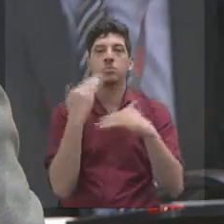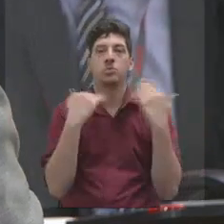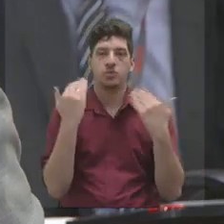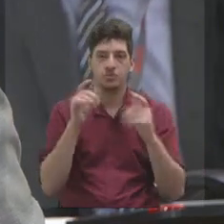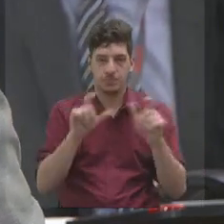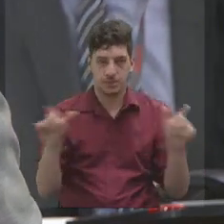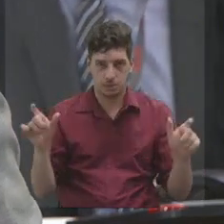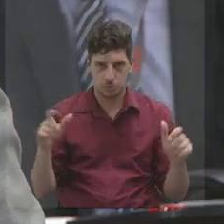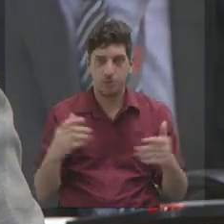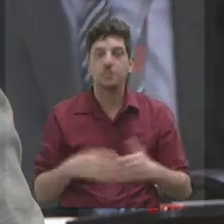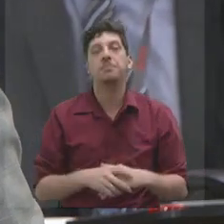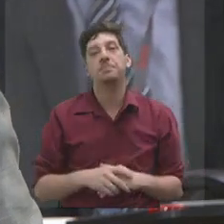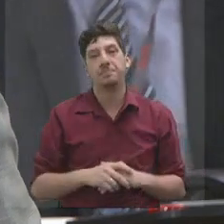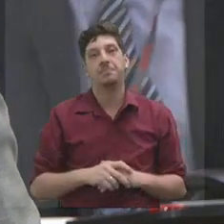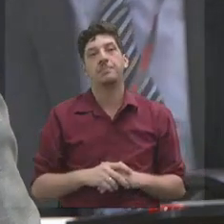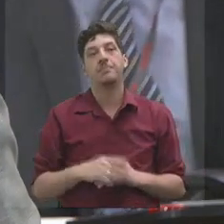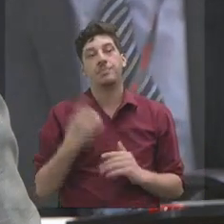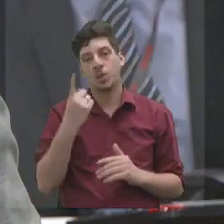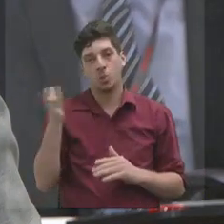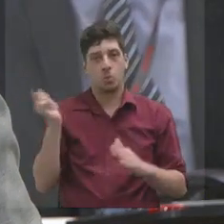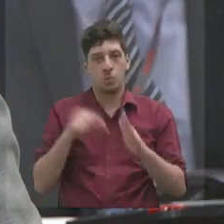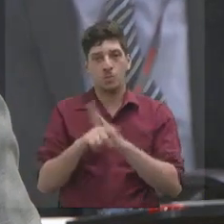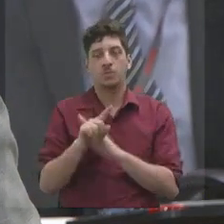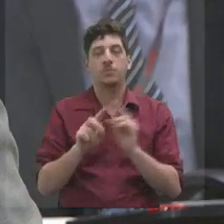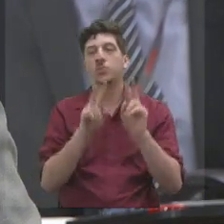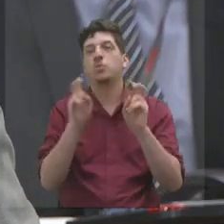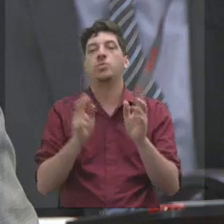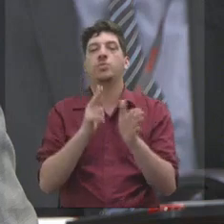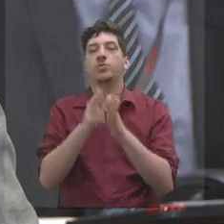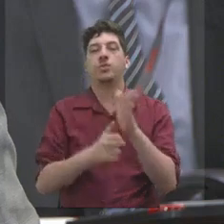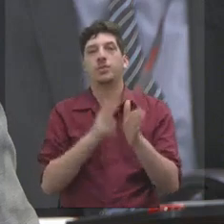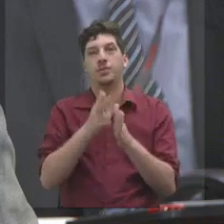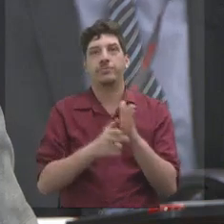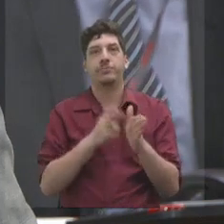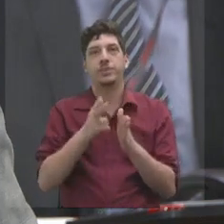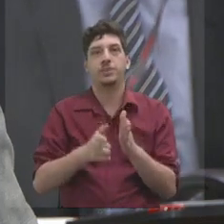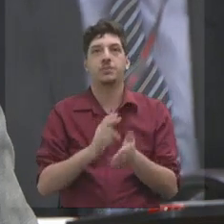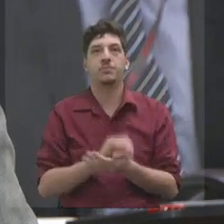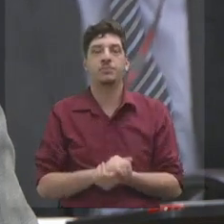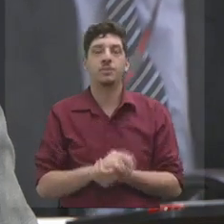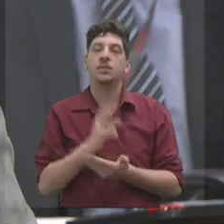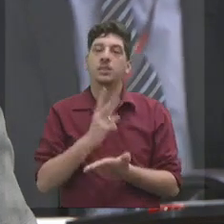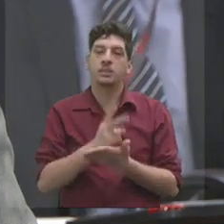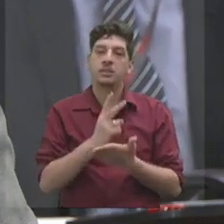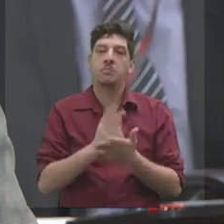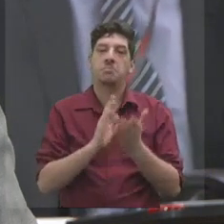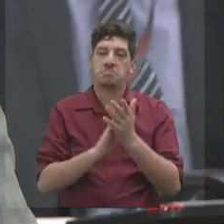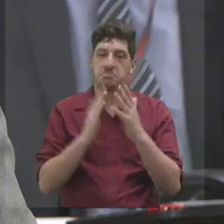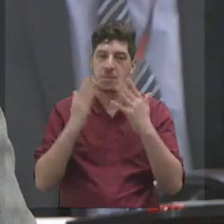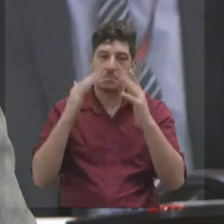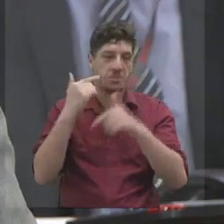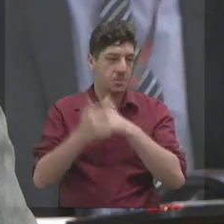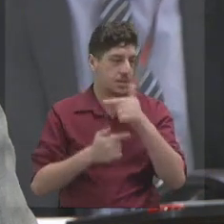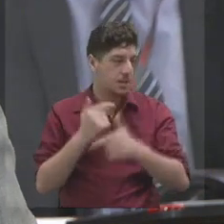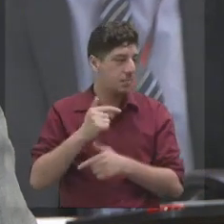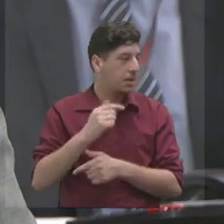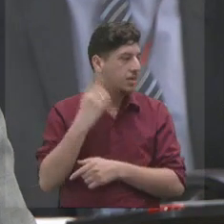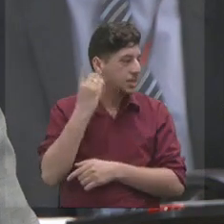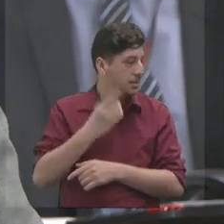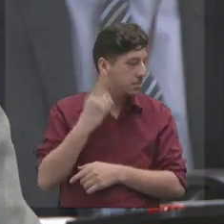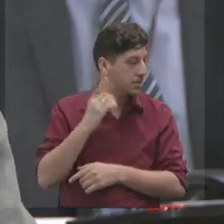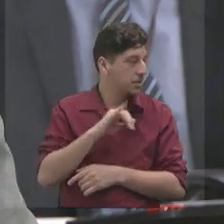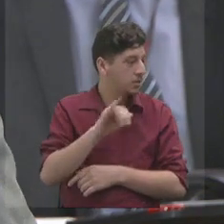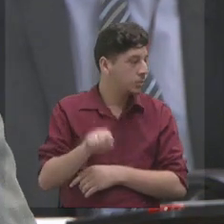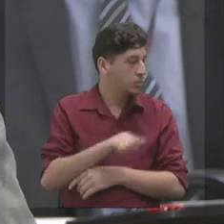e a última questão sobre a ferrovia né Sempre enaltecer o trabalho do deputado João Leite que foi realmente muito importante